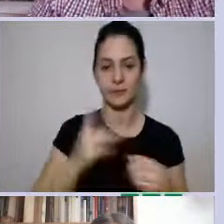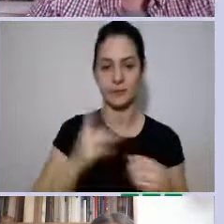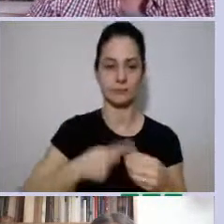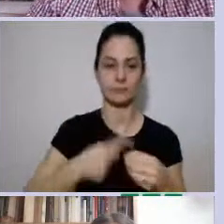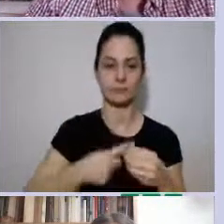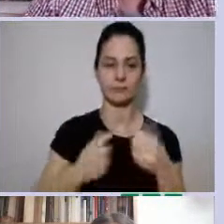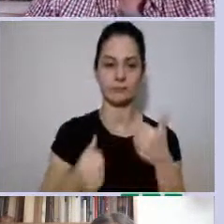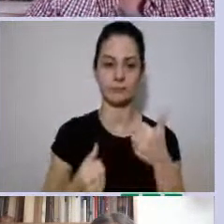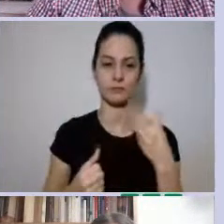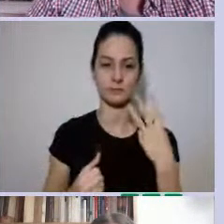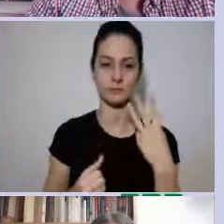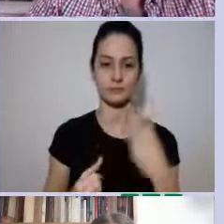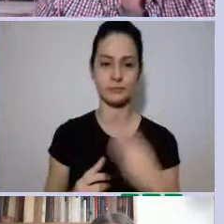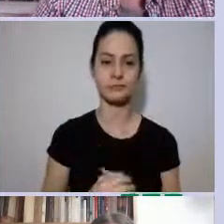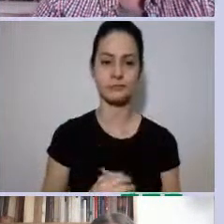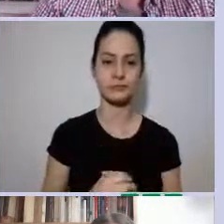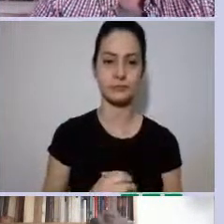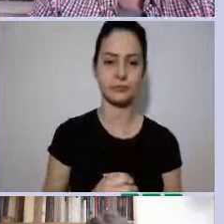Professora,